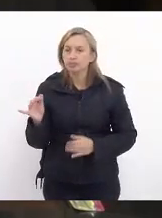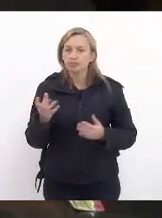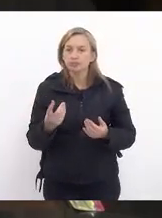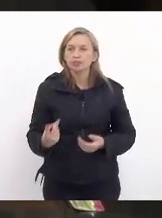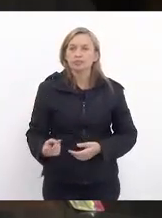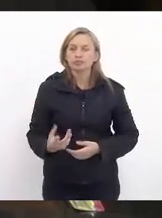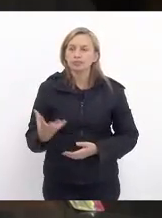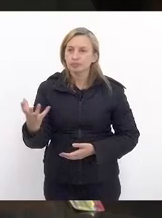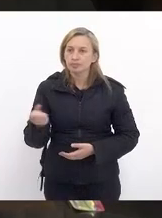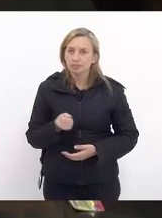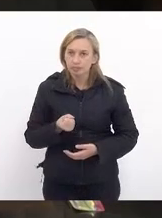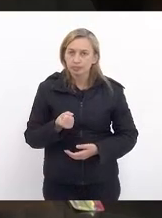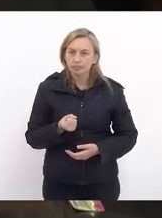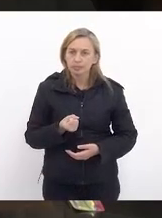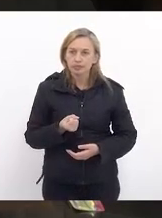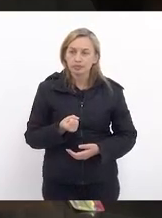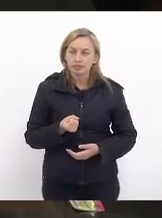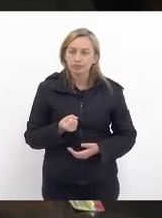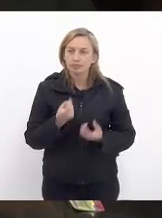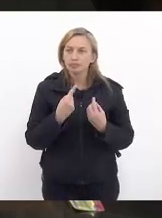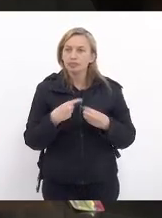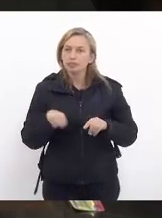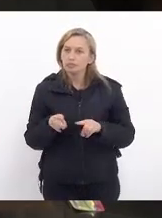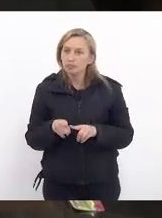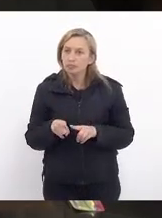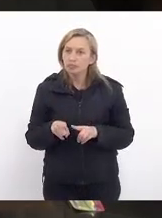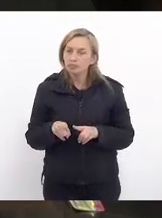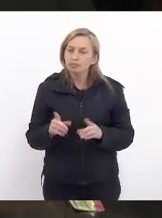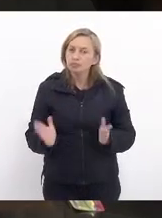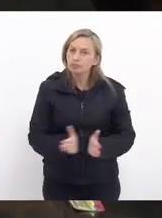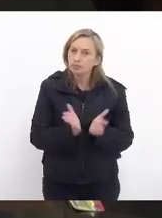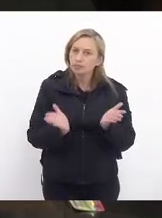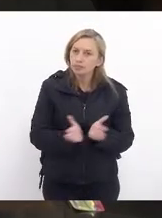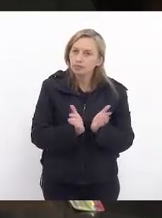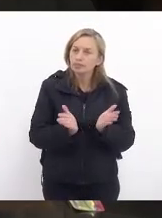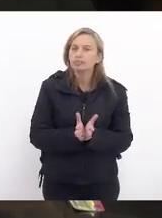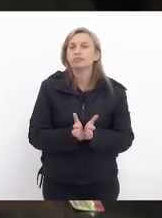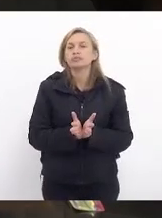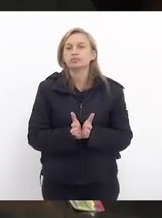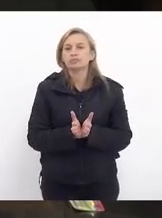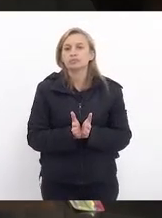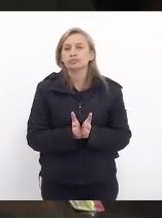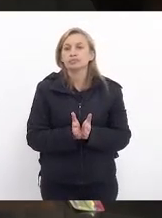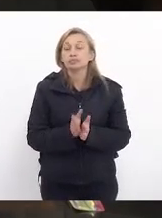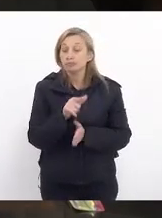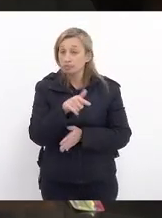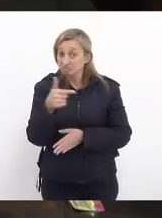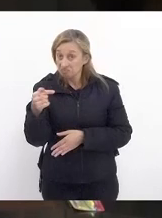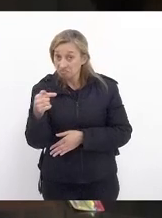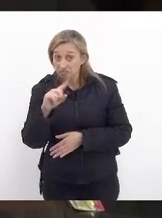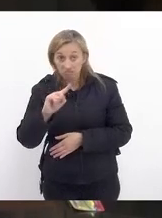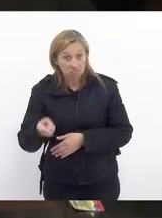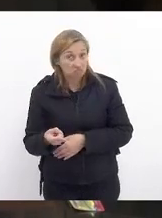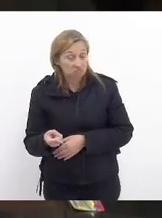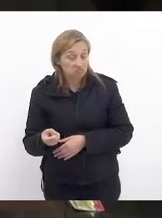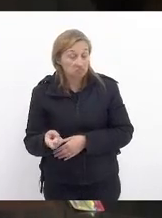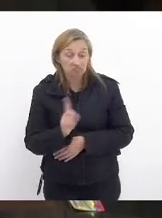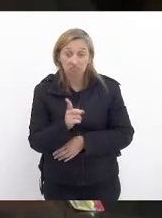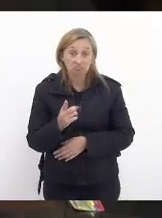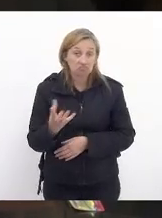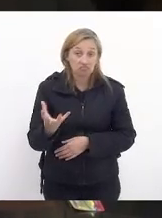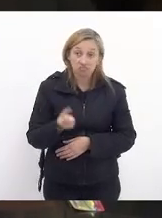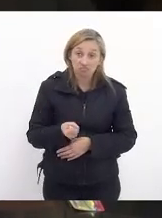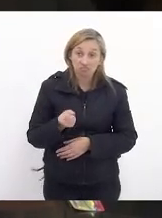contemplados com essa medida de combate à extrema pobreza a miséria esse sete milhões não serão alcançados